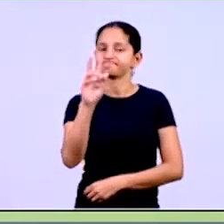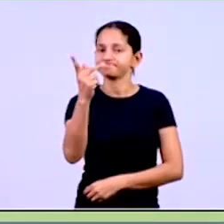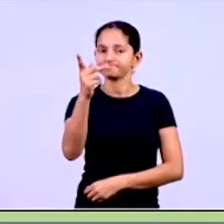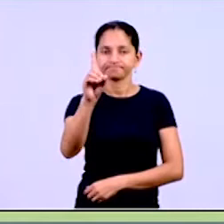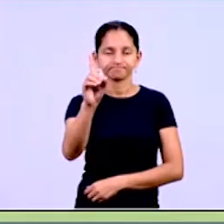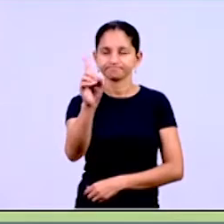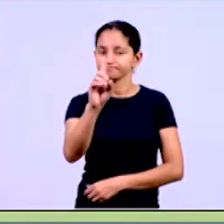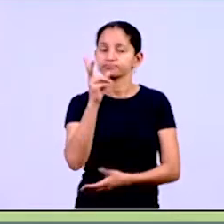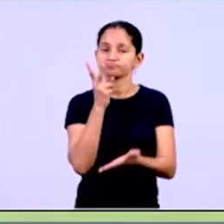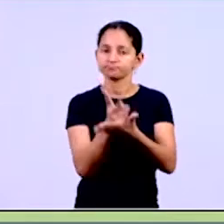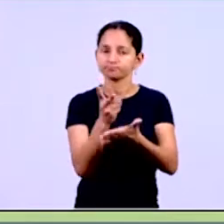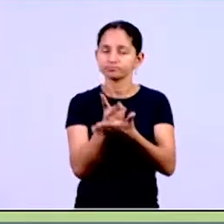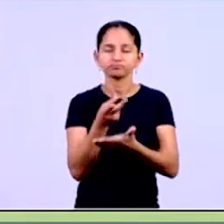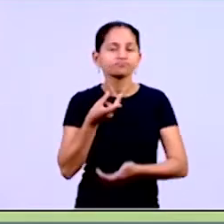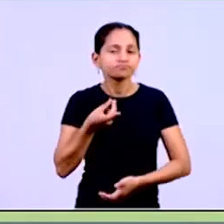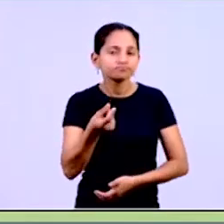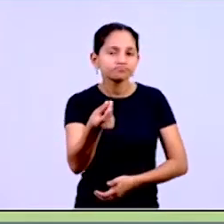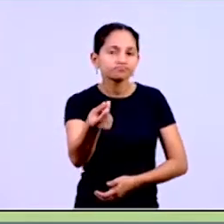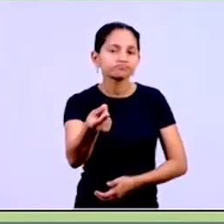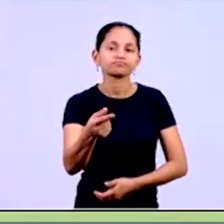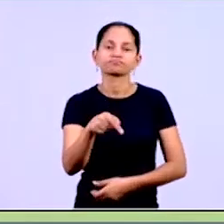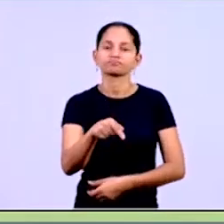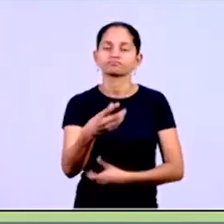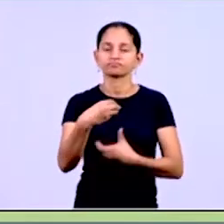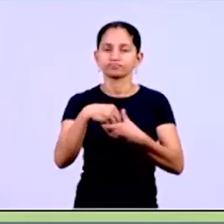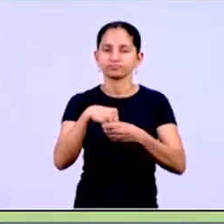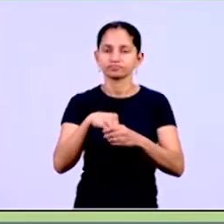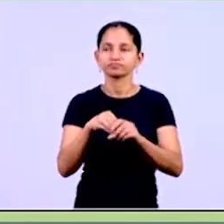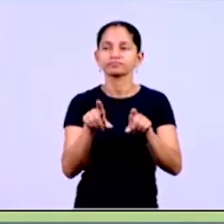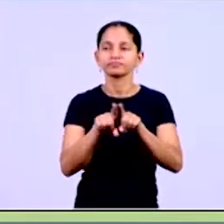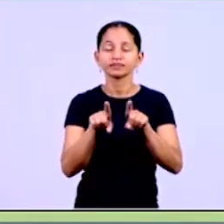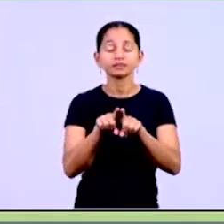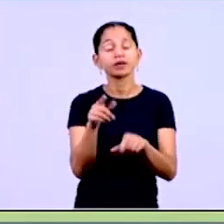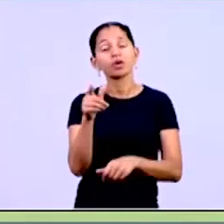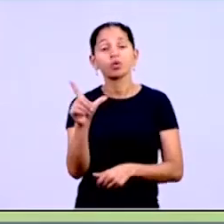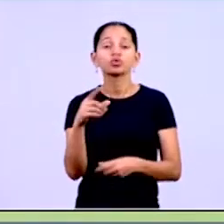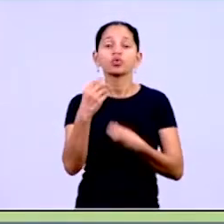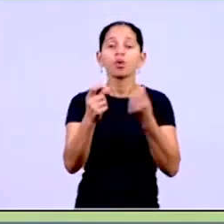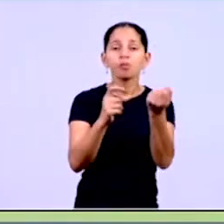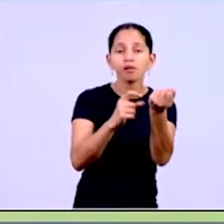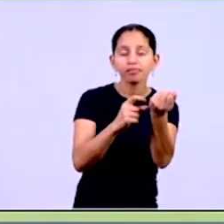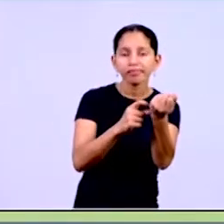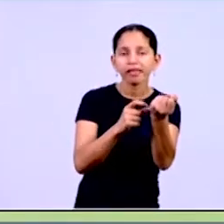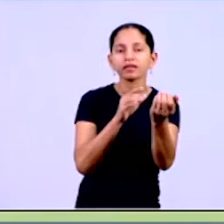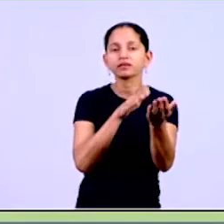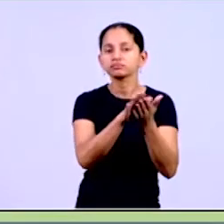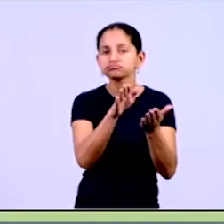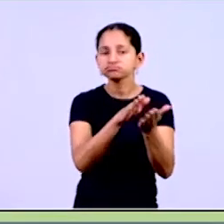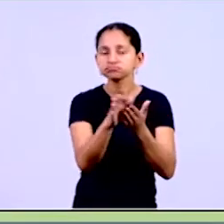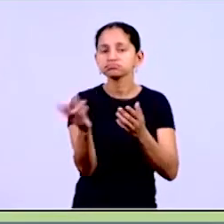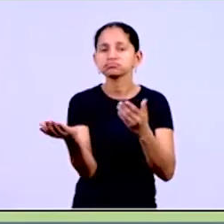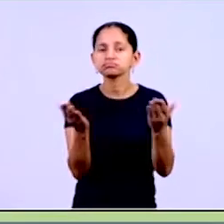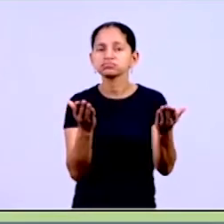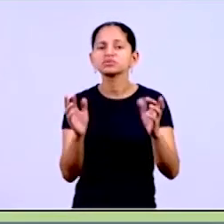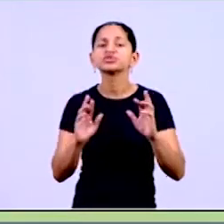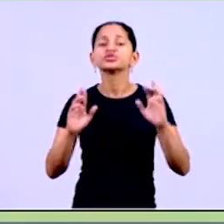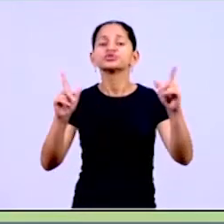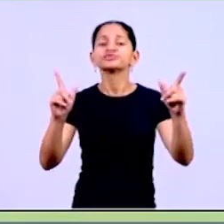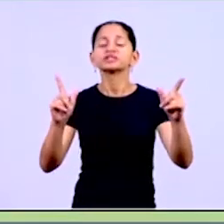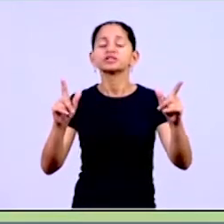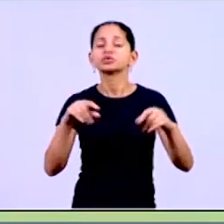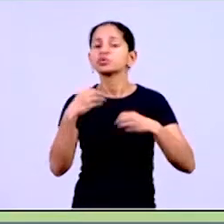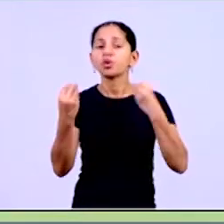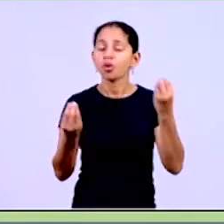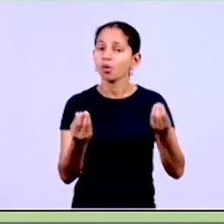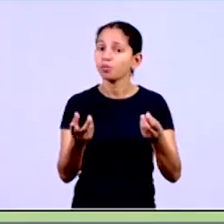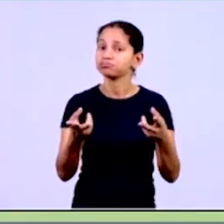SSD, ele continua funcionando. As interfaces de entrada e saída, gente, interface de entrada e saída,